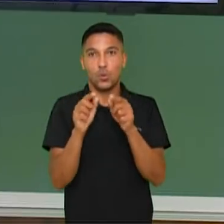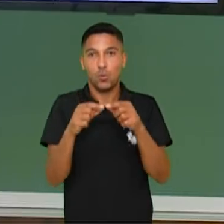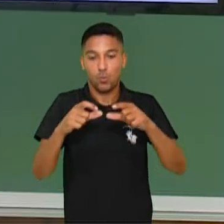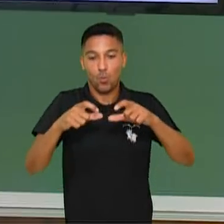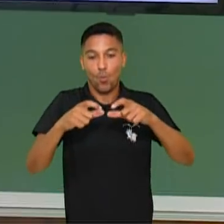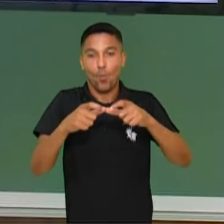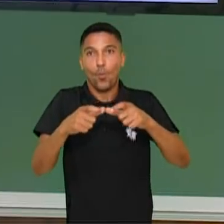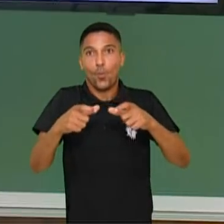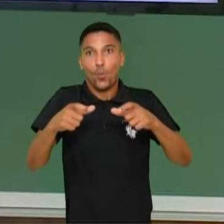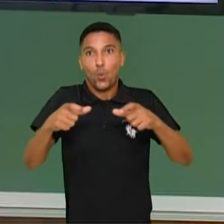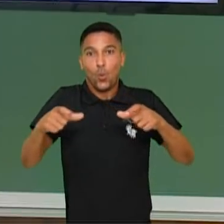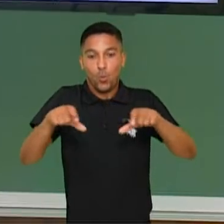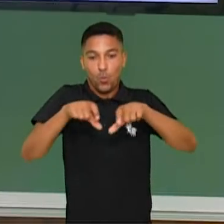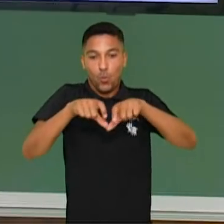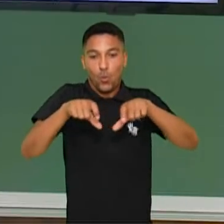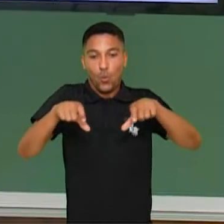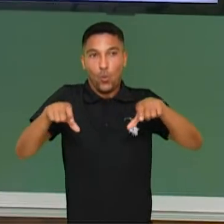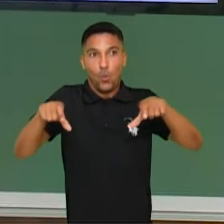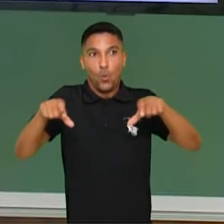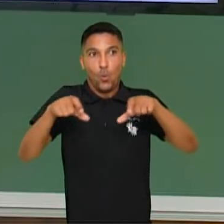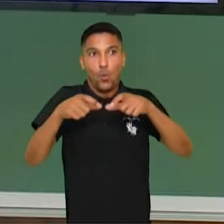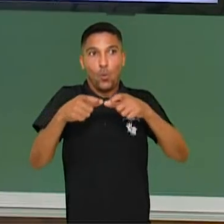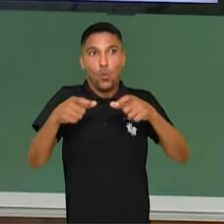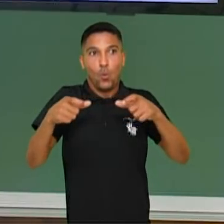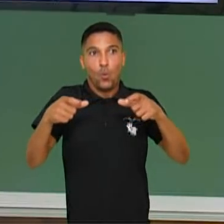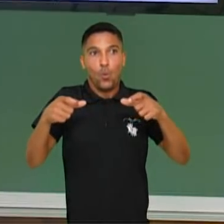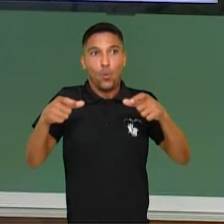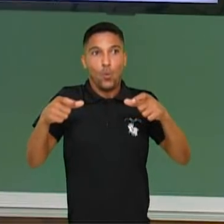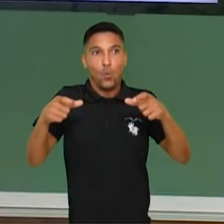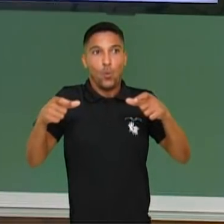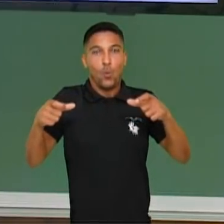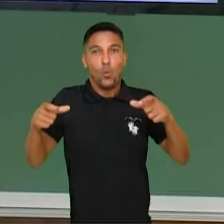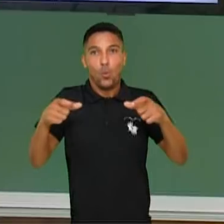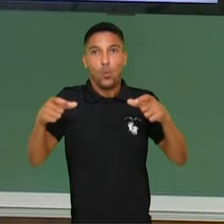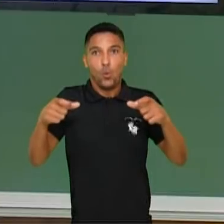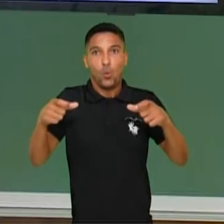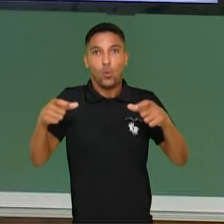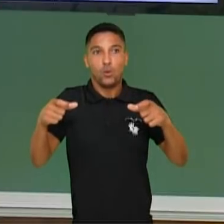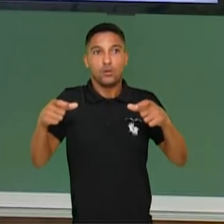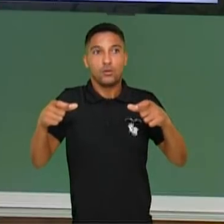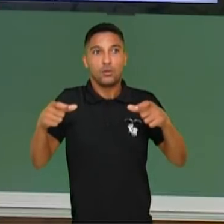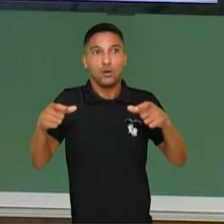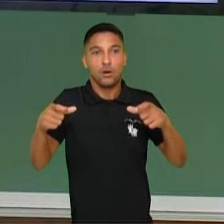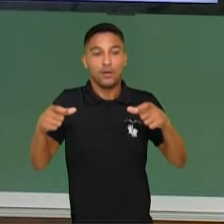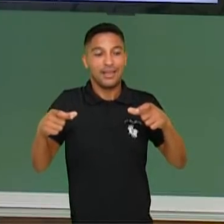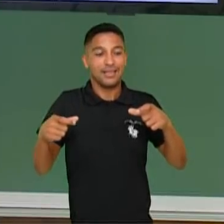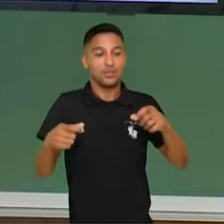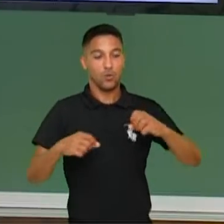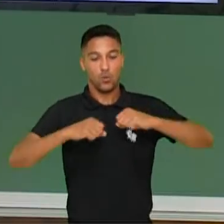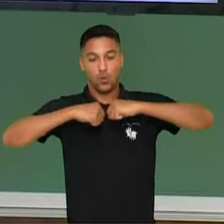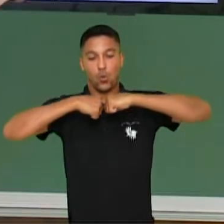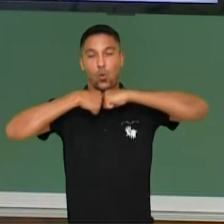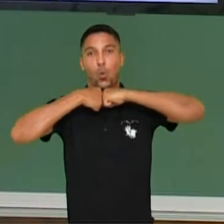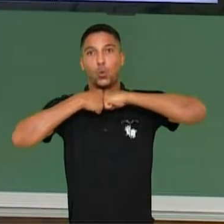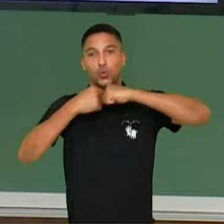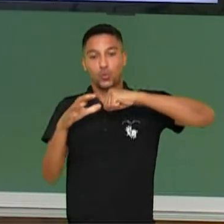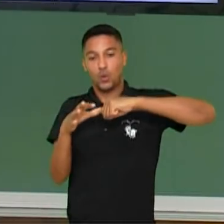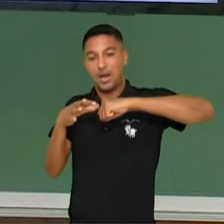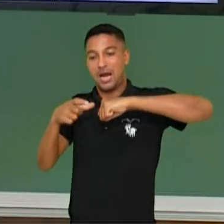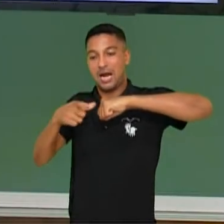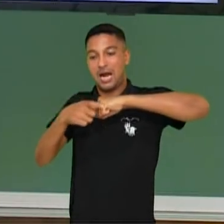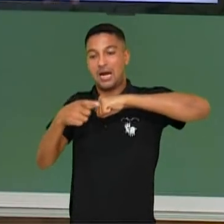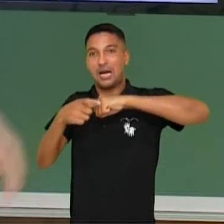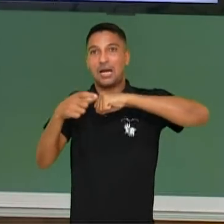diáfise, é a parte central. E as epífises são as pontas. Olhem aqui, peguei